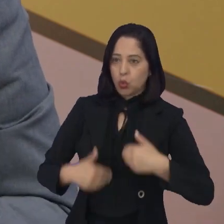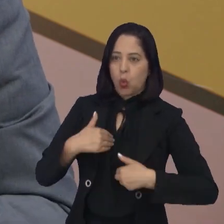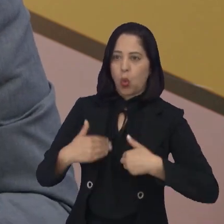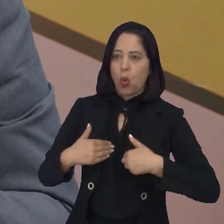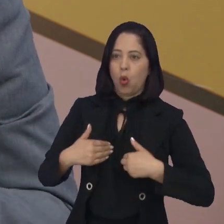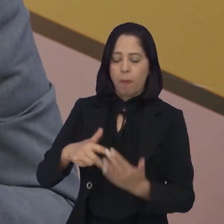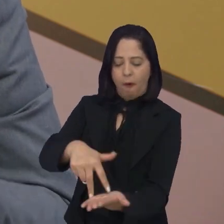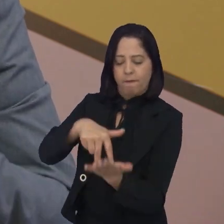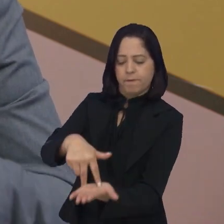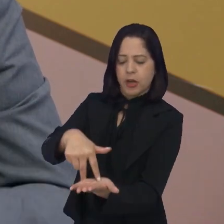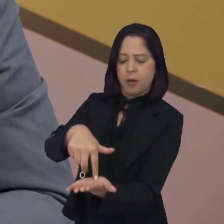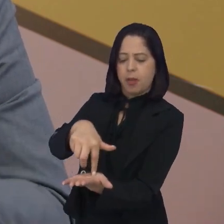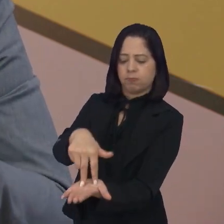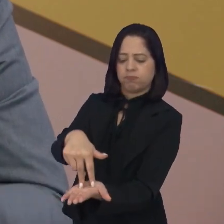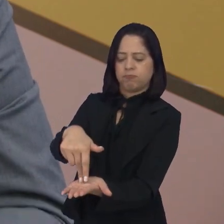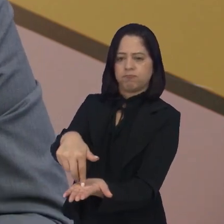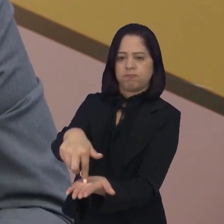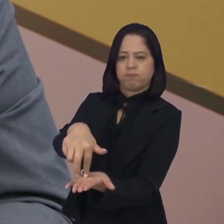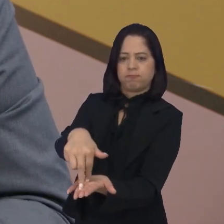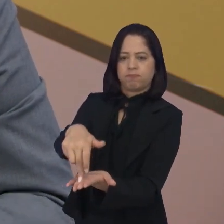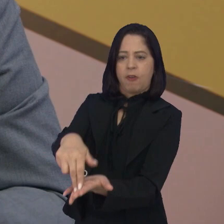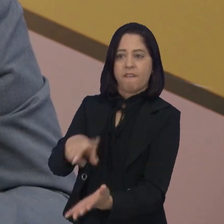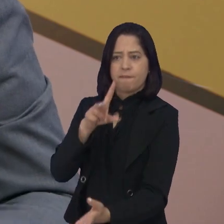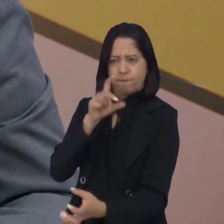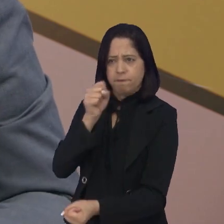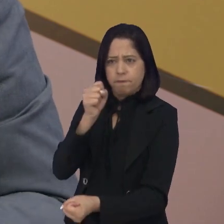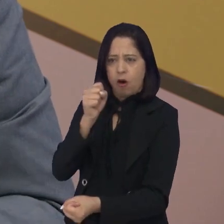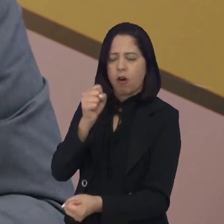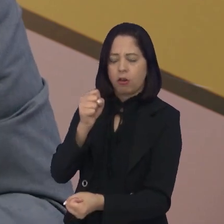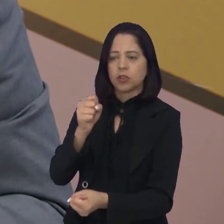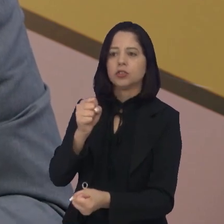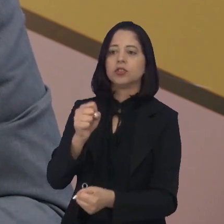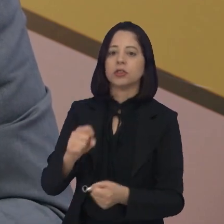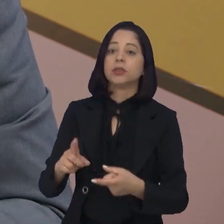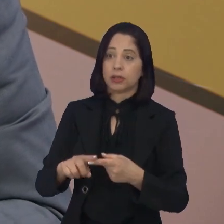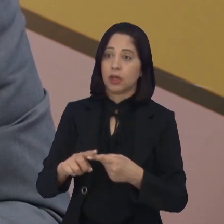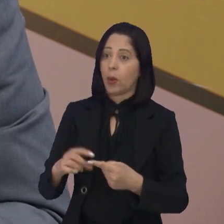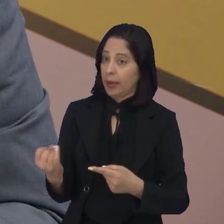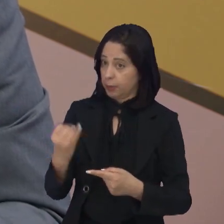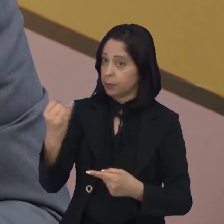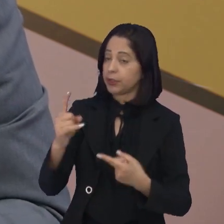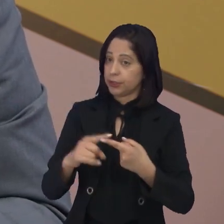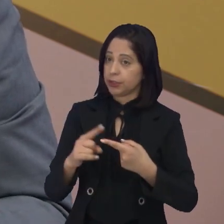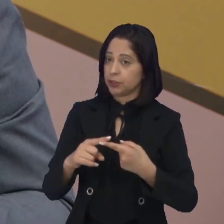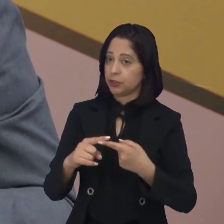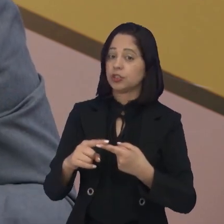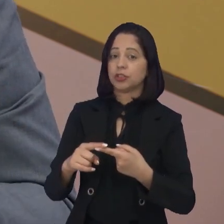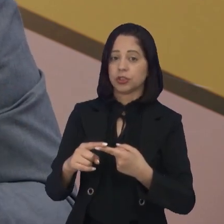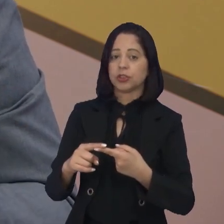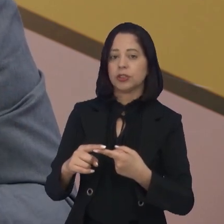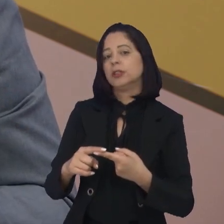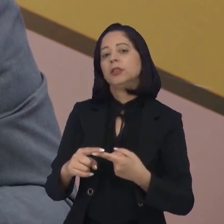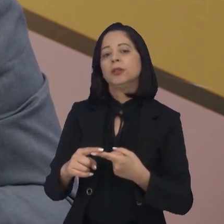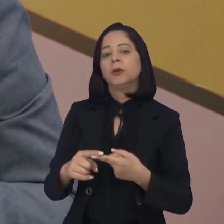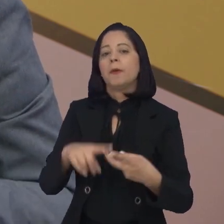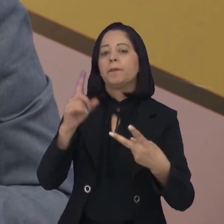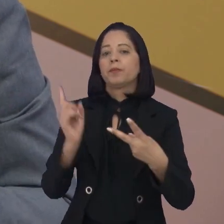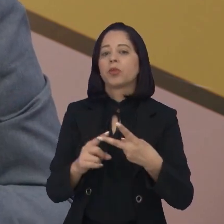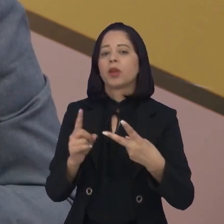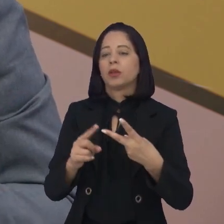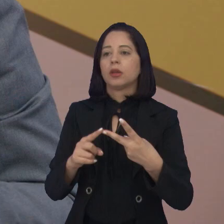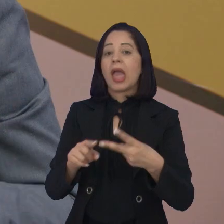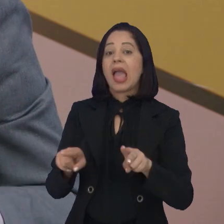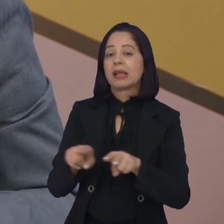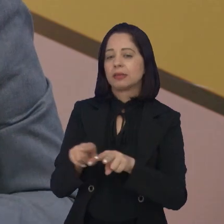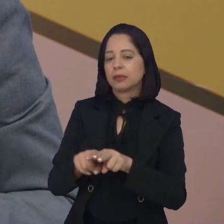queda, preservação de autonomia e de independência, que é o que todo mundo quer ter. Então é do tipo resistido, que é a musculação, a do tipo